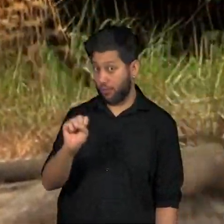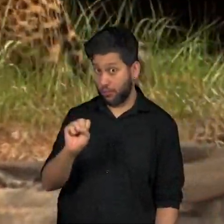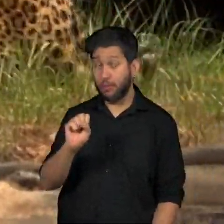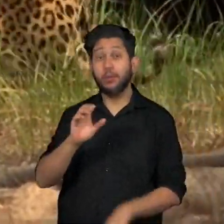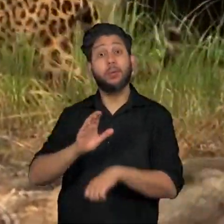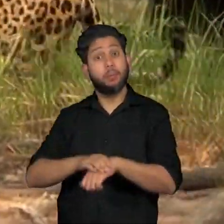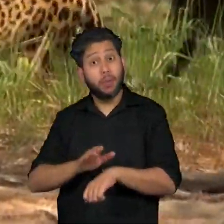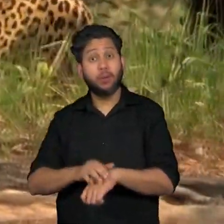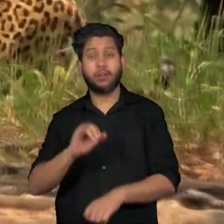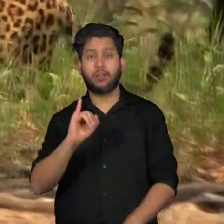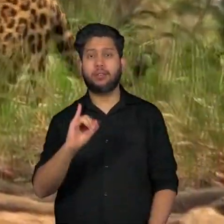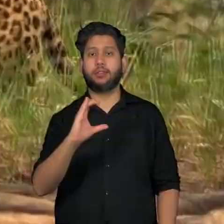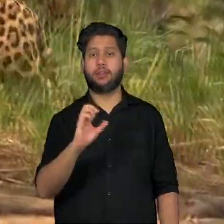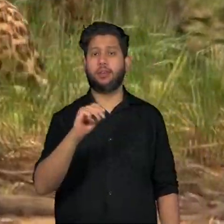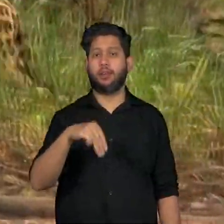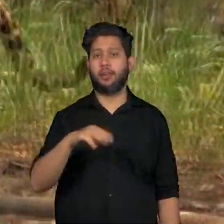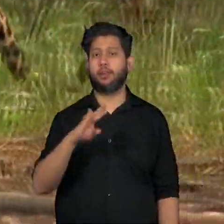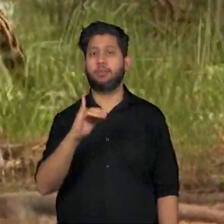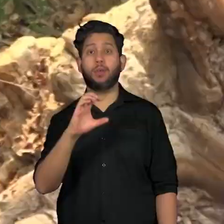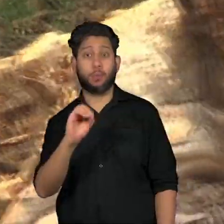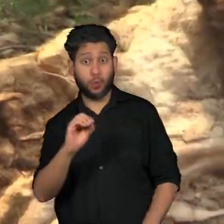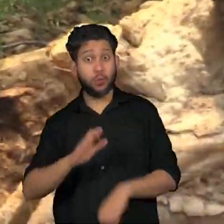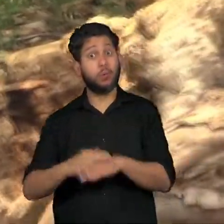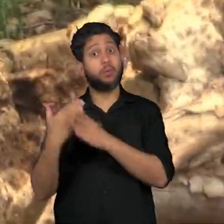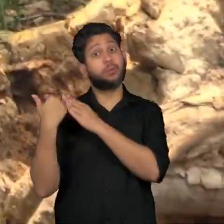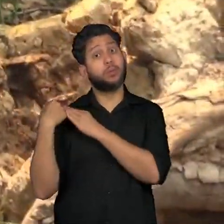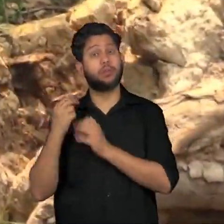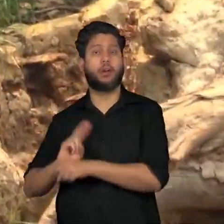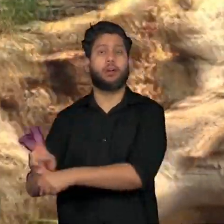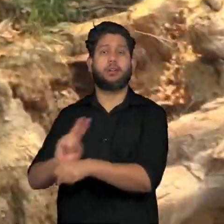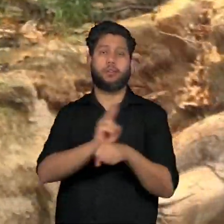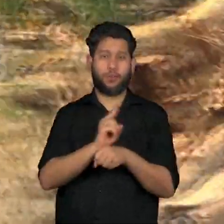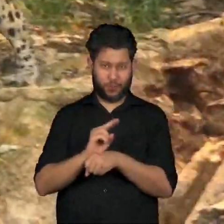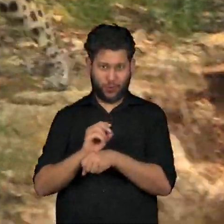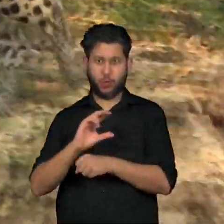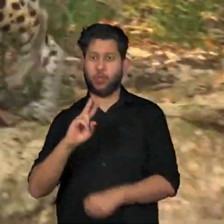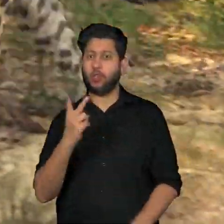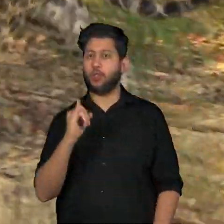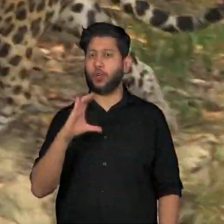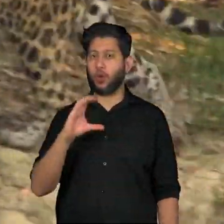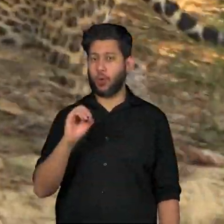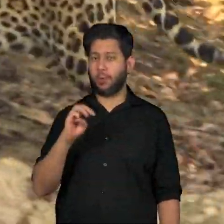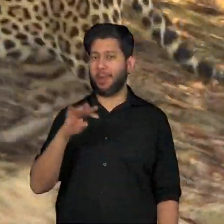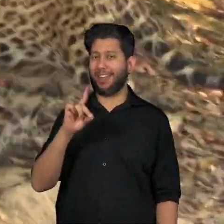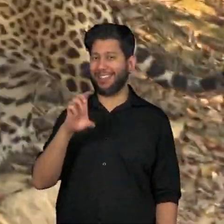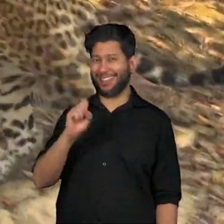Instituto Chico Mendes de Conservação da Biodiversidade, o ICMBio.